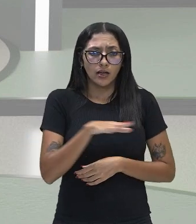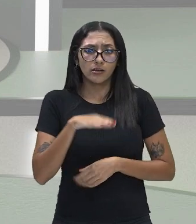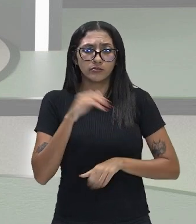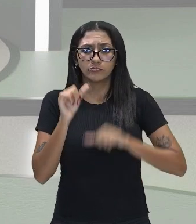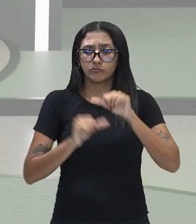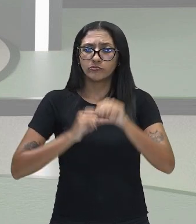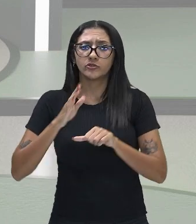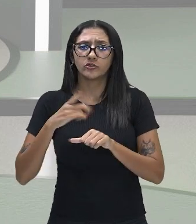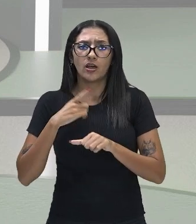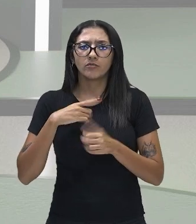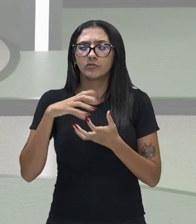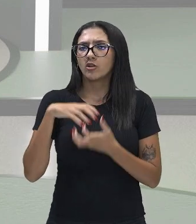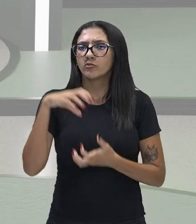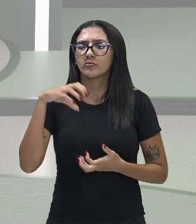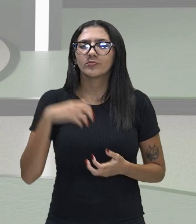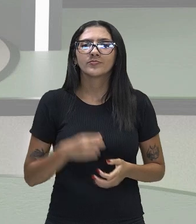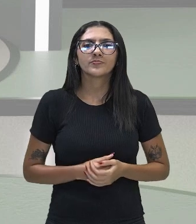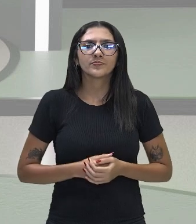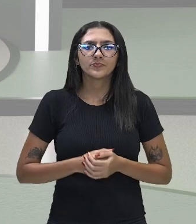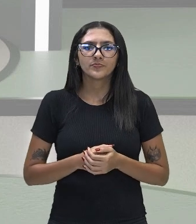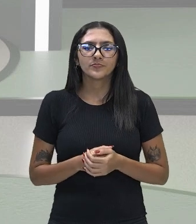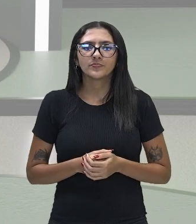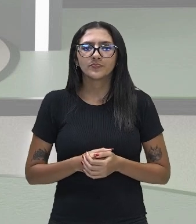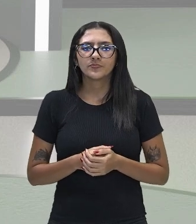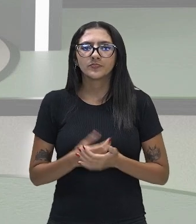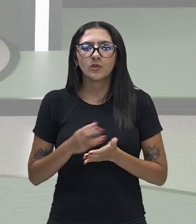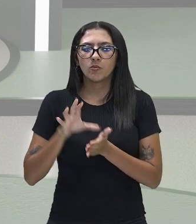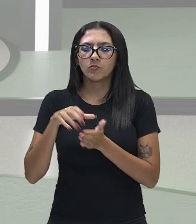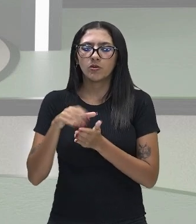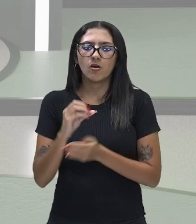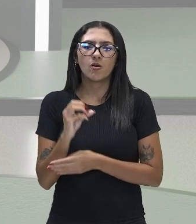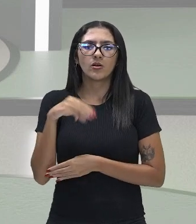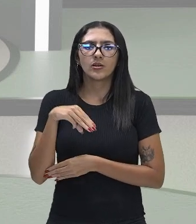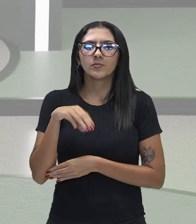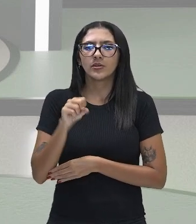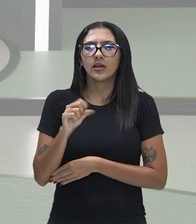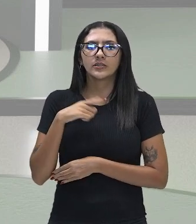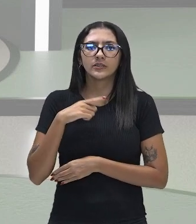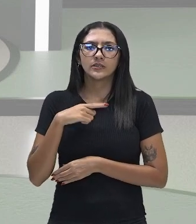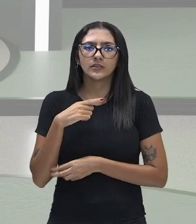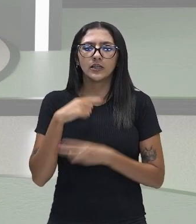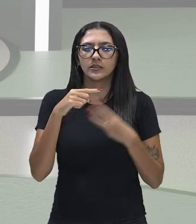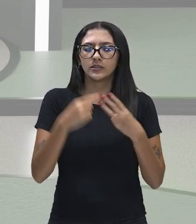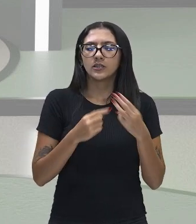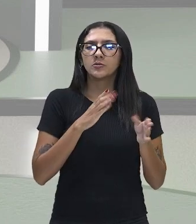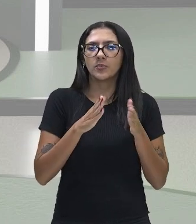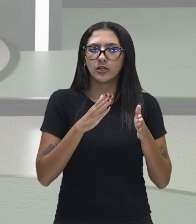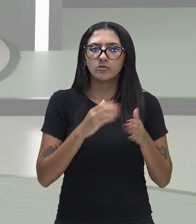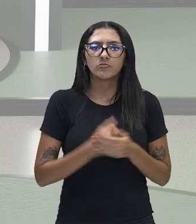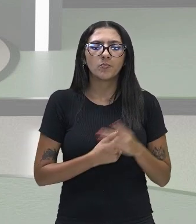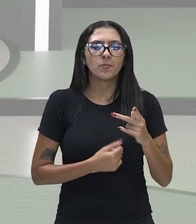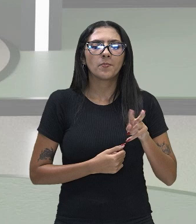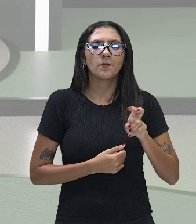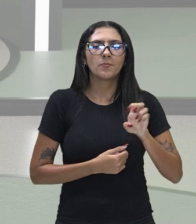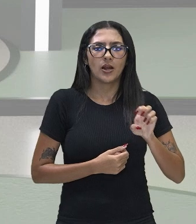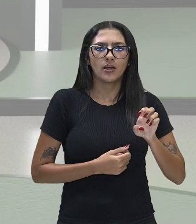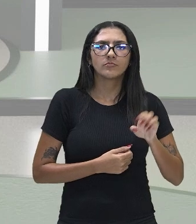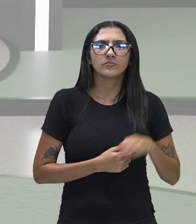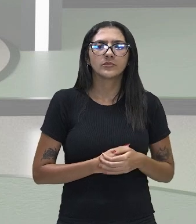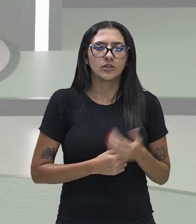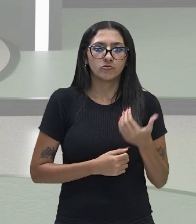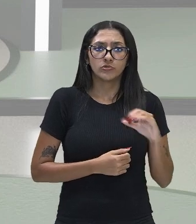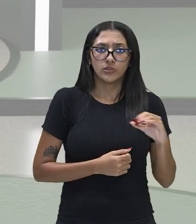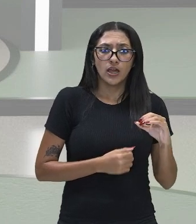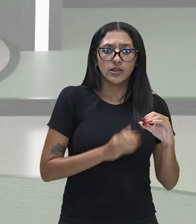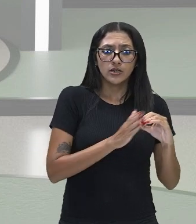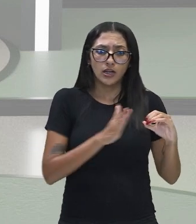adulta. Então, para a OMS, a adolescência é dividida em 3 fases. Pré-adolescência, que vai dos 10